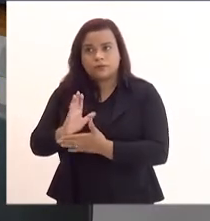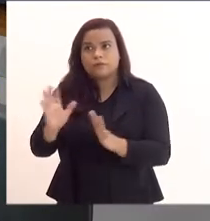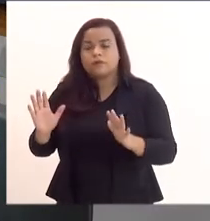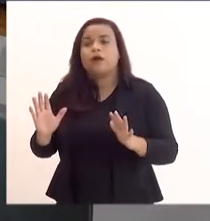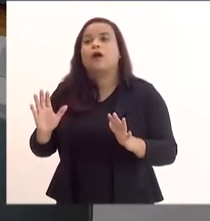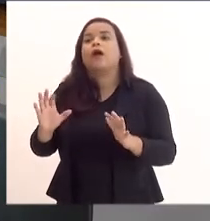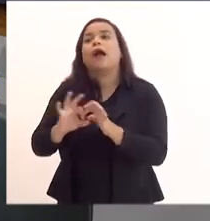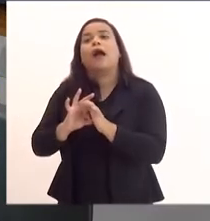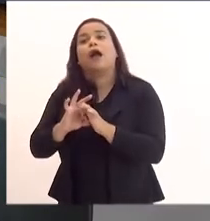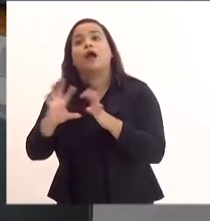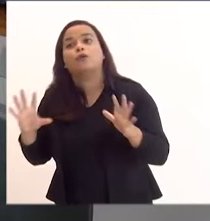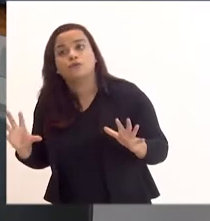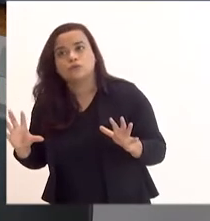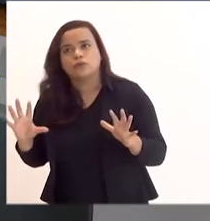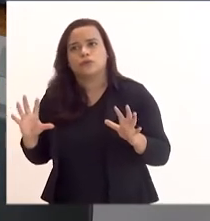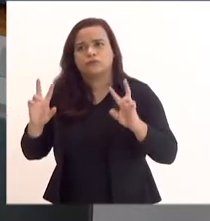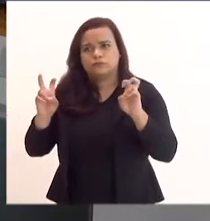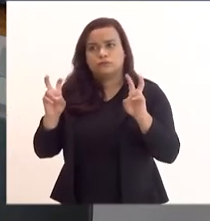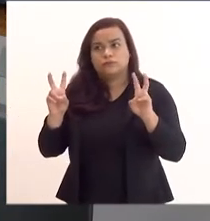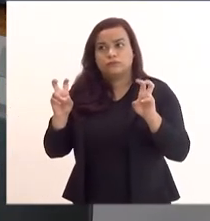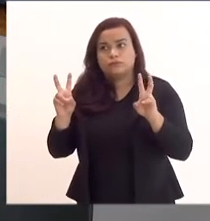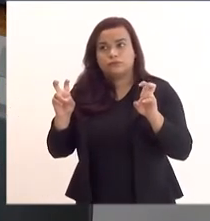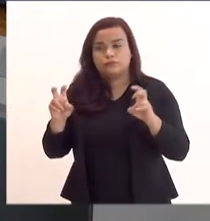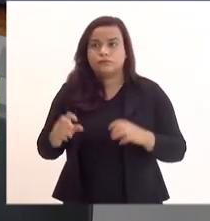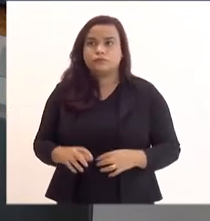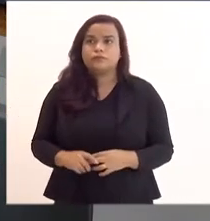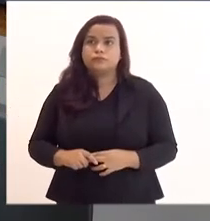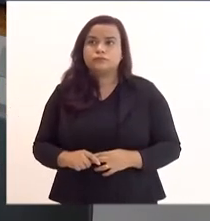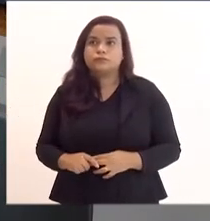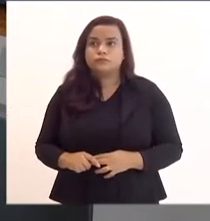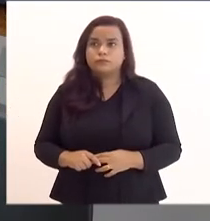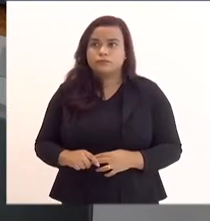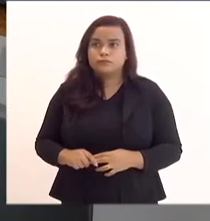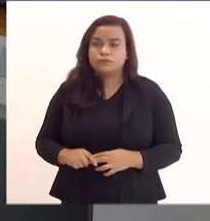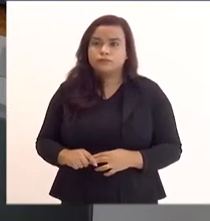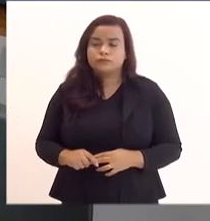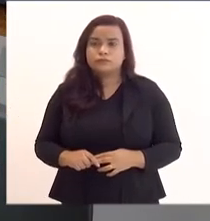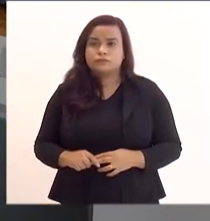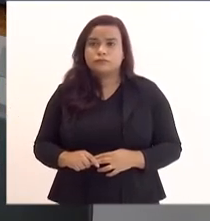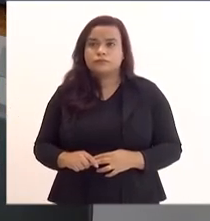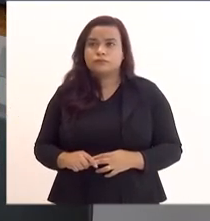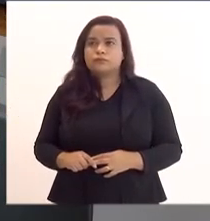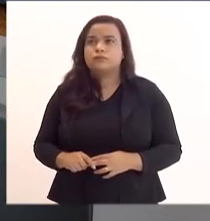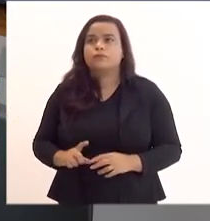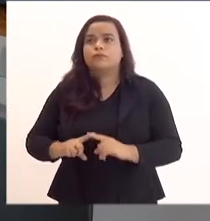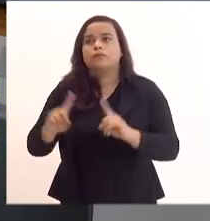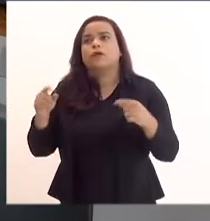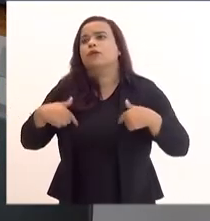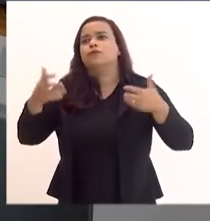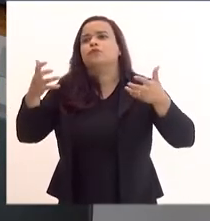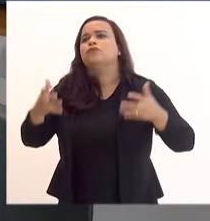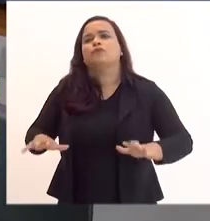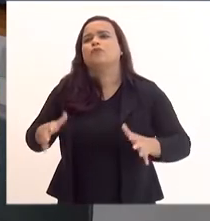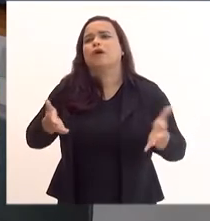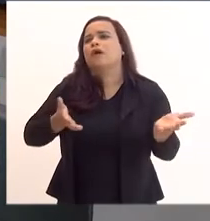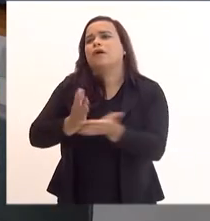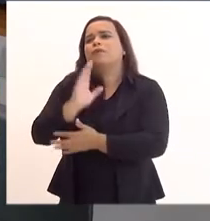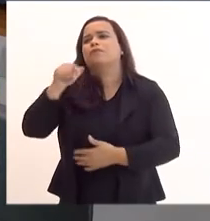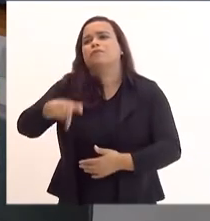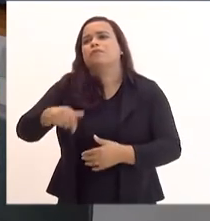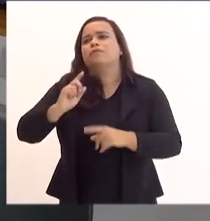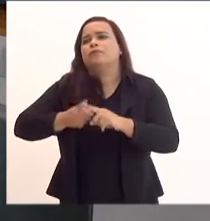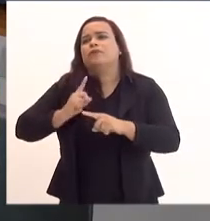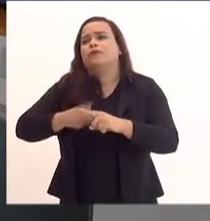autorizativo, para aprovar o imperativo. Mas eu não quero aprovar o imperativo, porque eu não quero